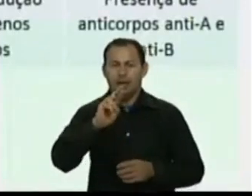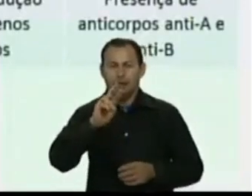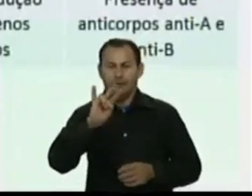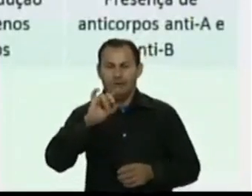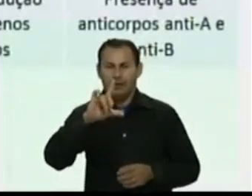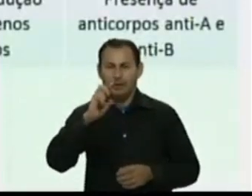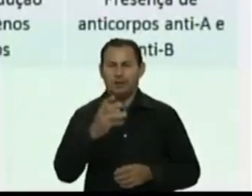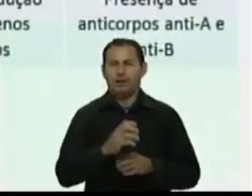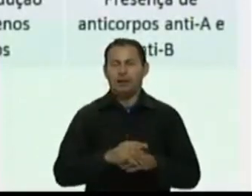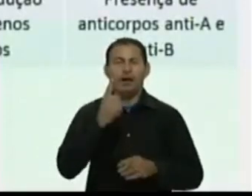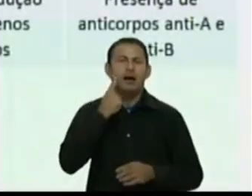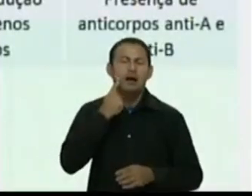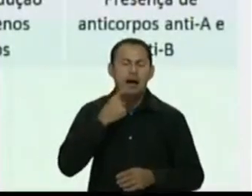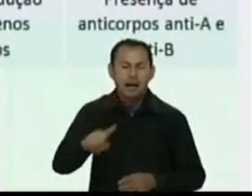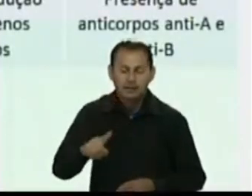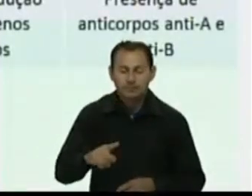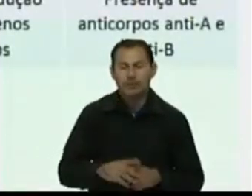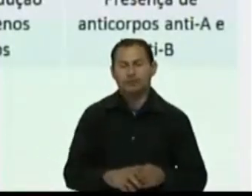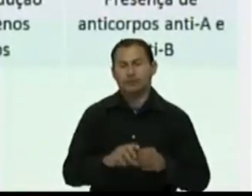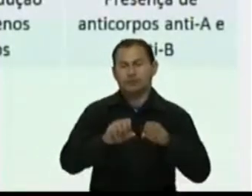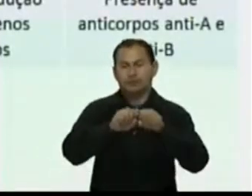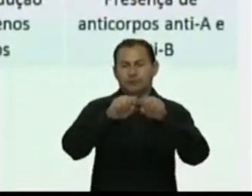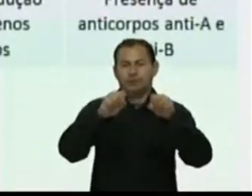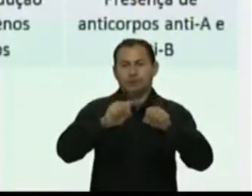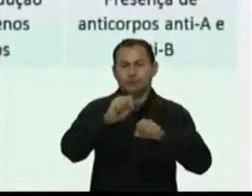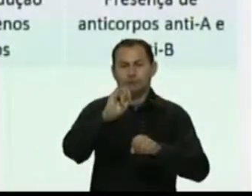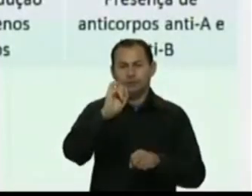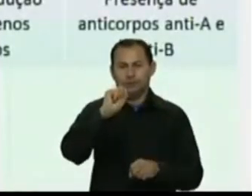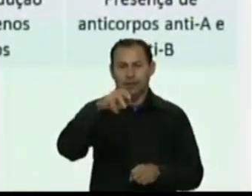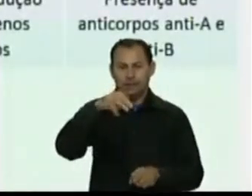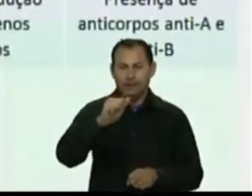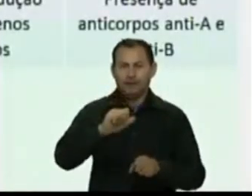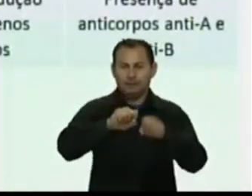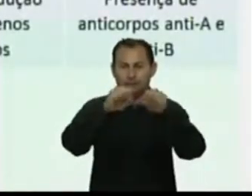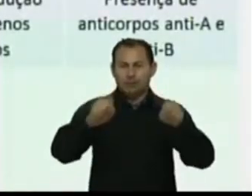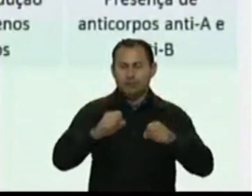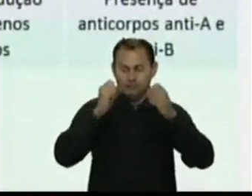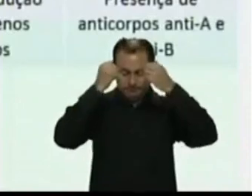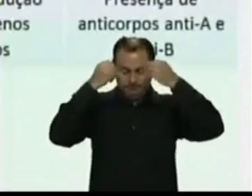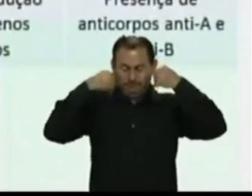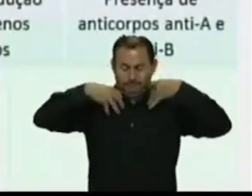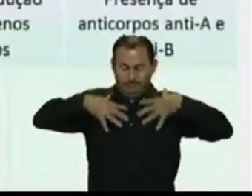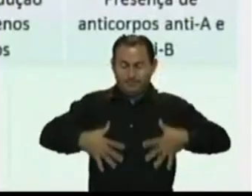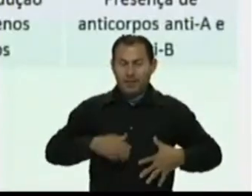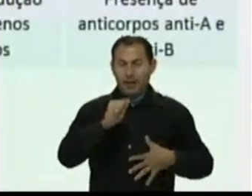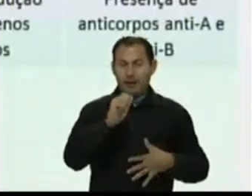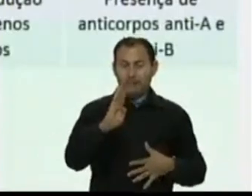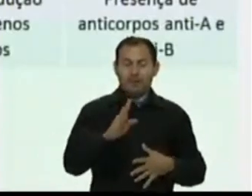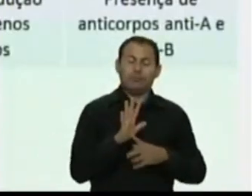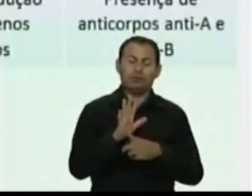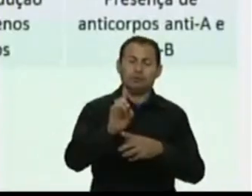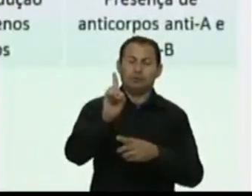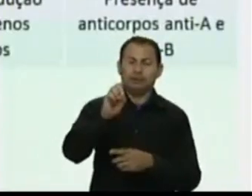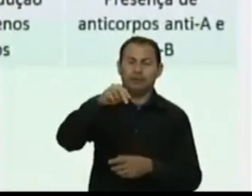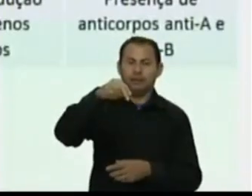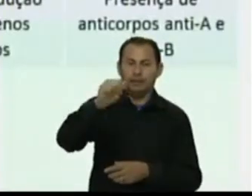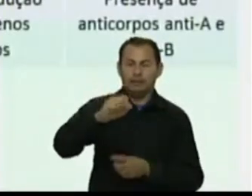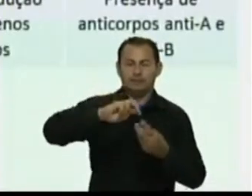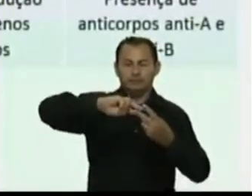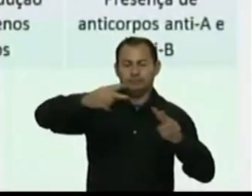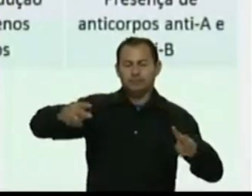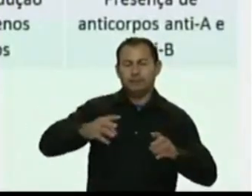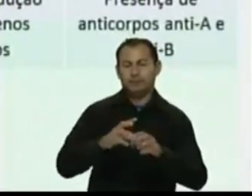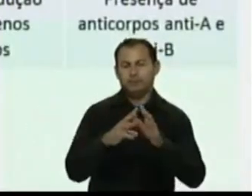galinhas, ratos, não sei o que não, mas o sistema AB é a aplicação disso nos humanos e mostra essa ligação do DNA e da expressão